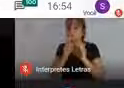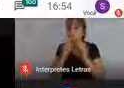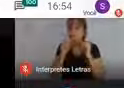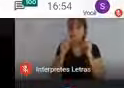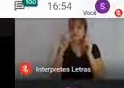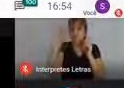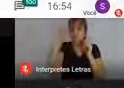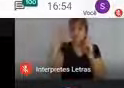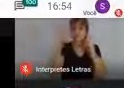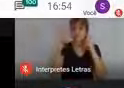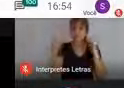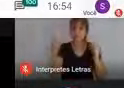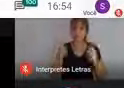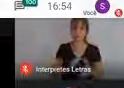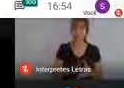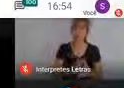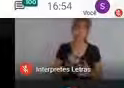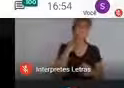Tá?